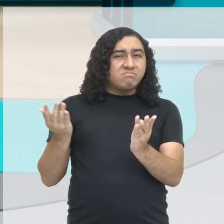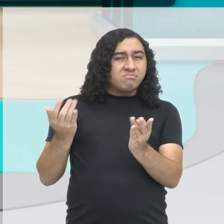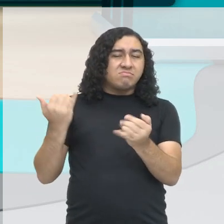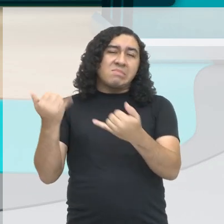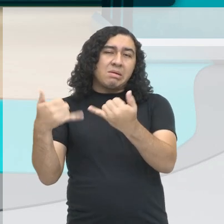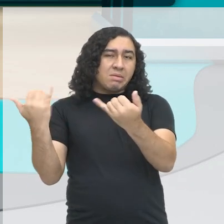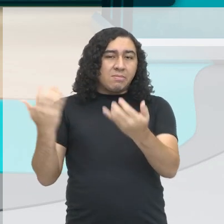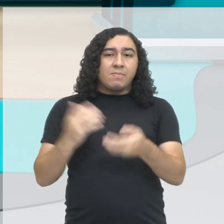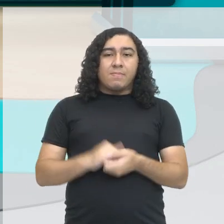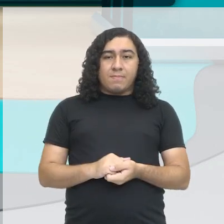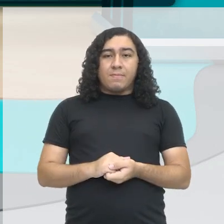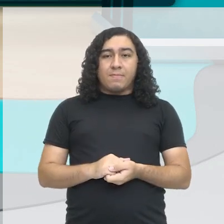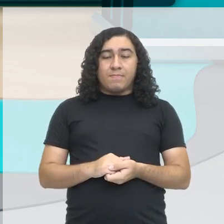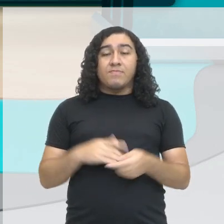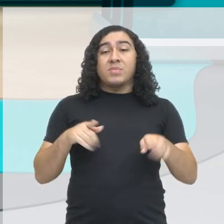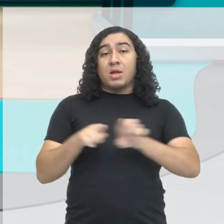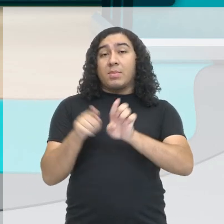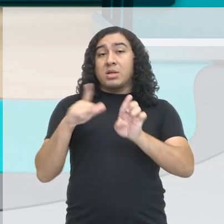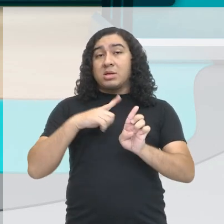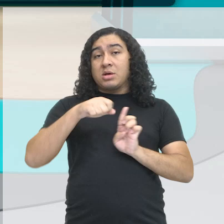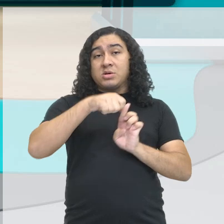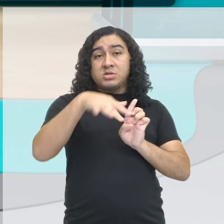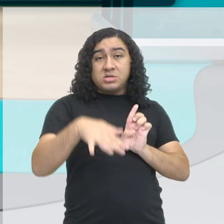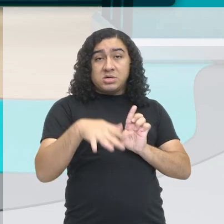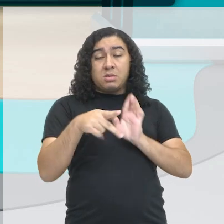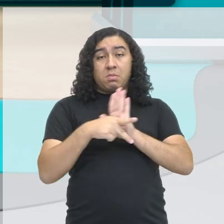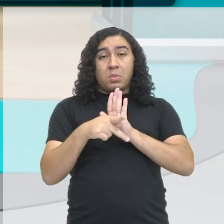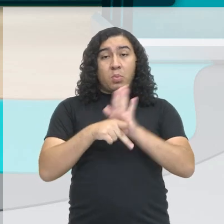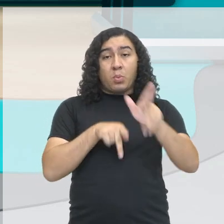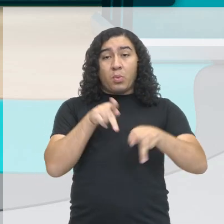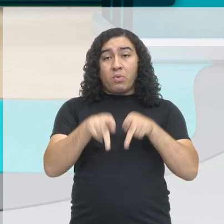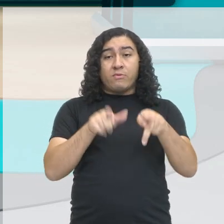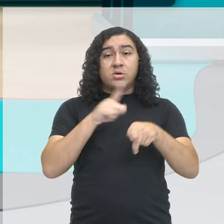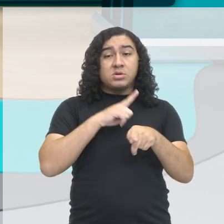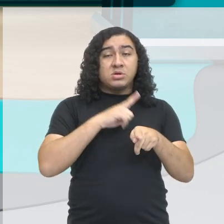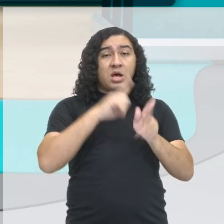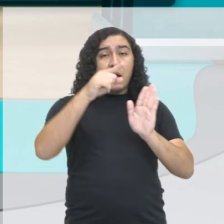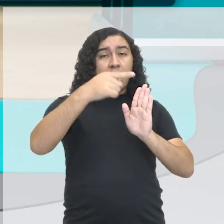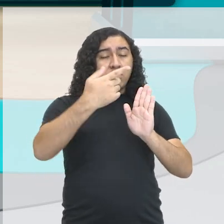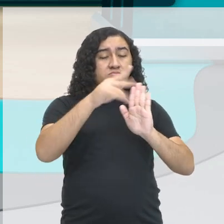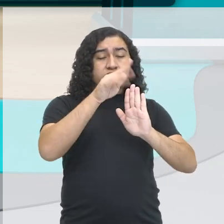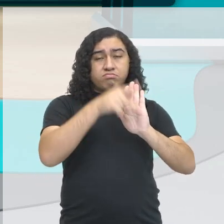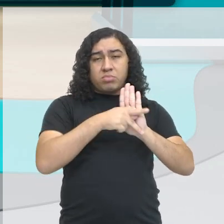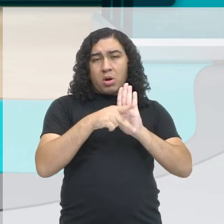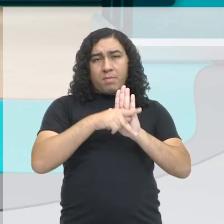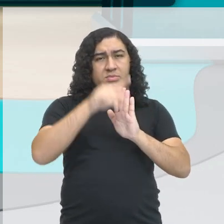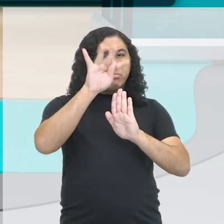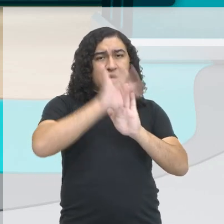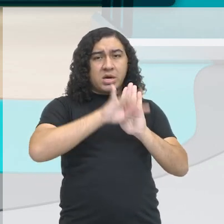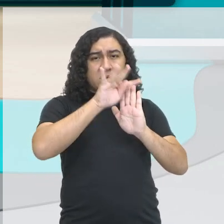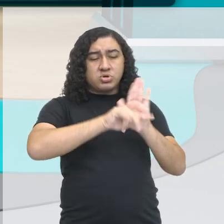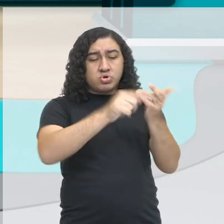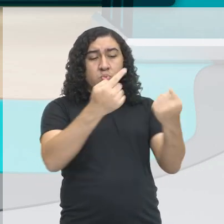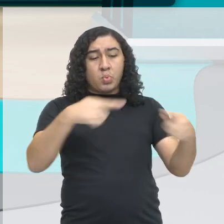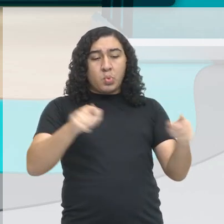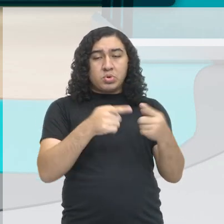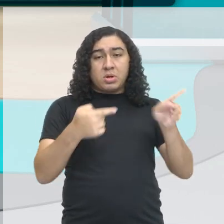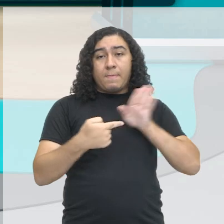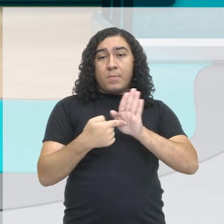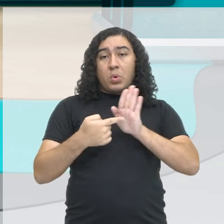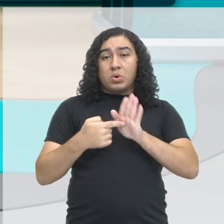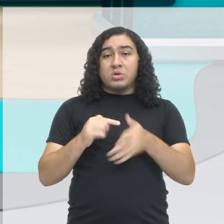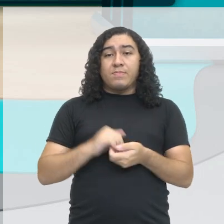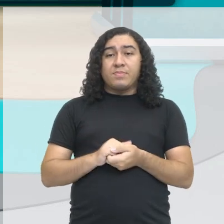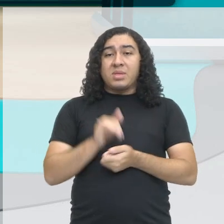também tem as expressões populares retiradas das letras das canções, apresentadas no programa